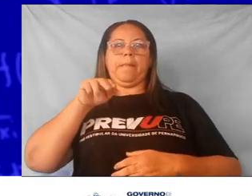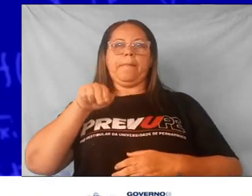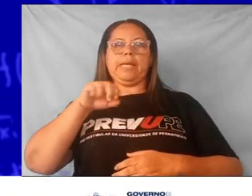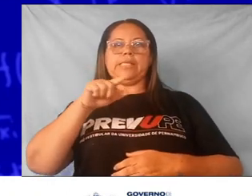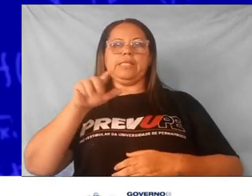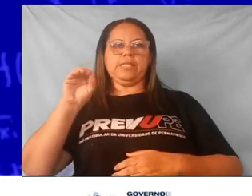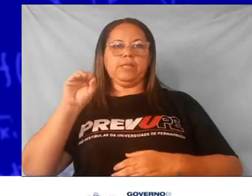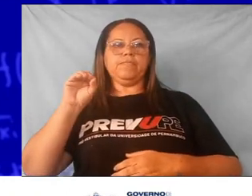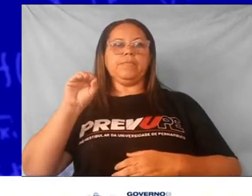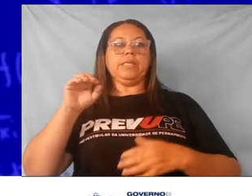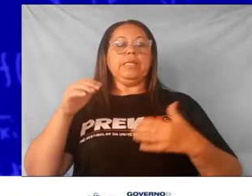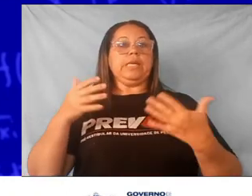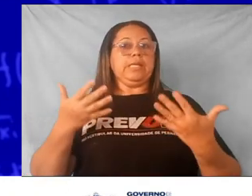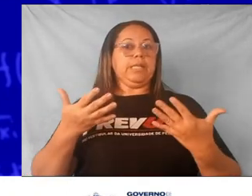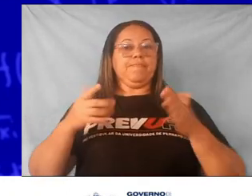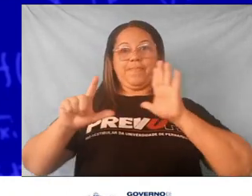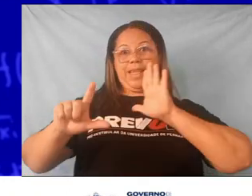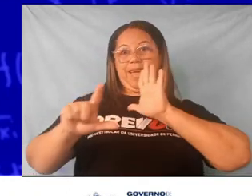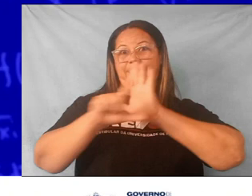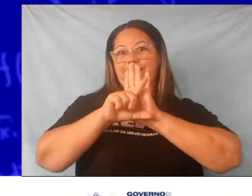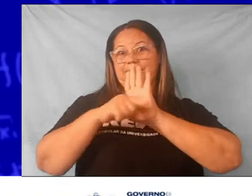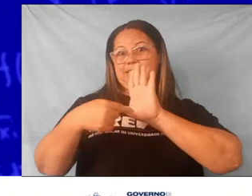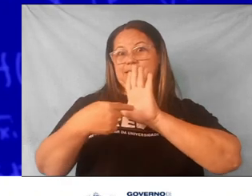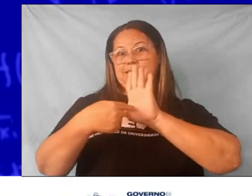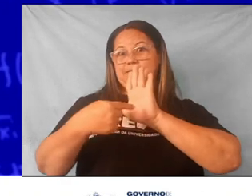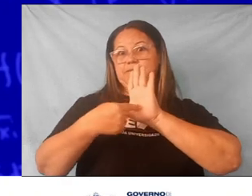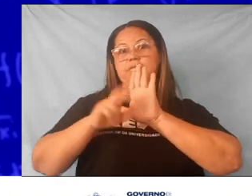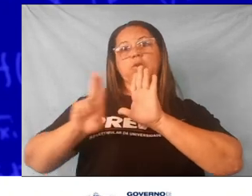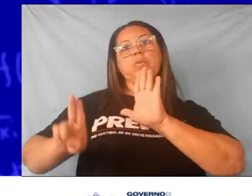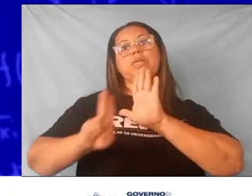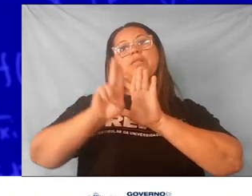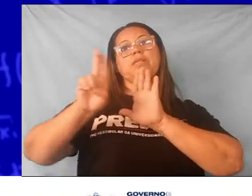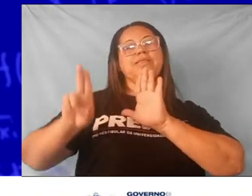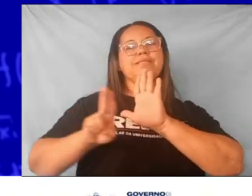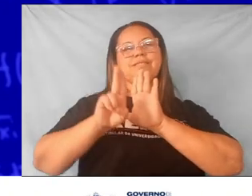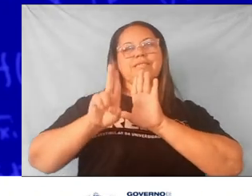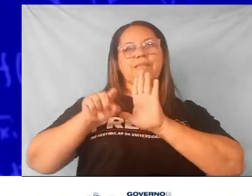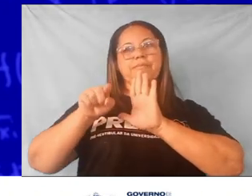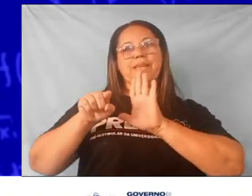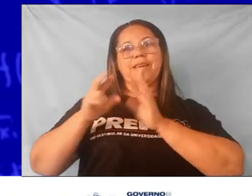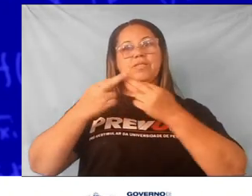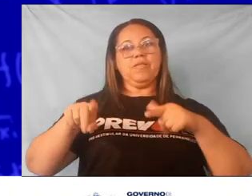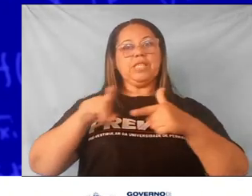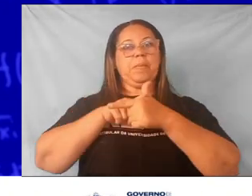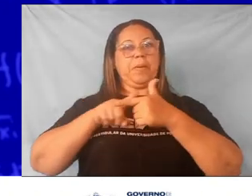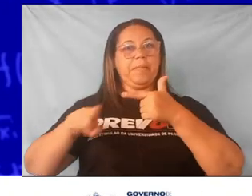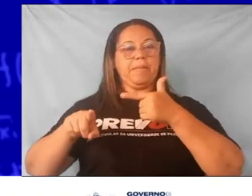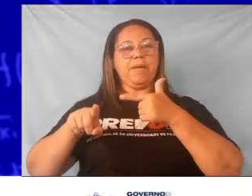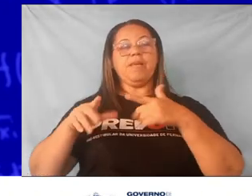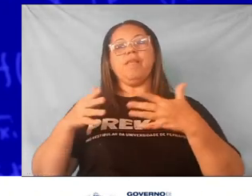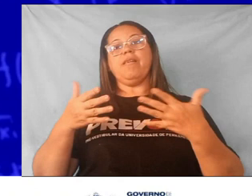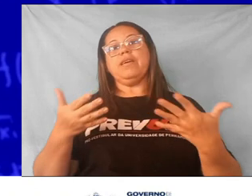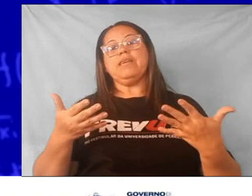que vai ser estabelecida, que vai ser utilizada nesses problemas, primeira